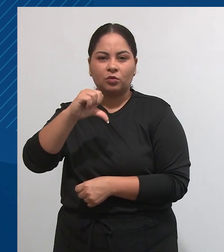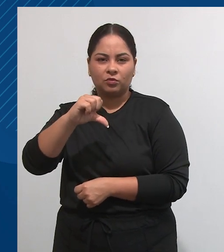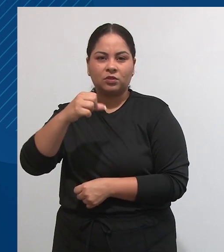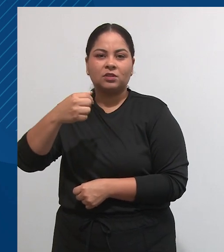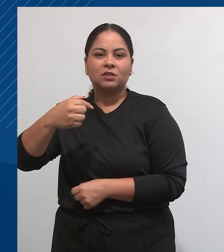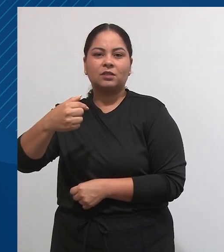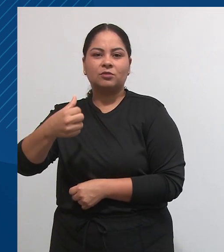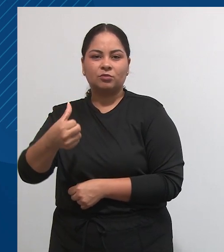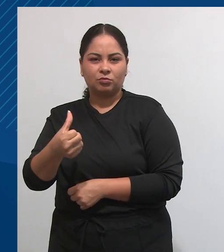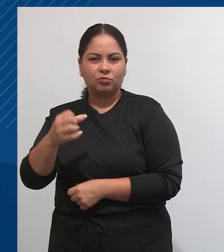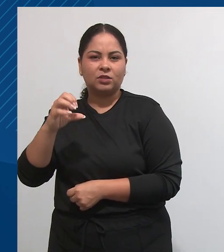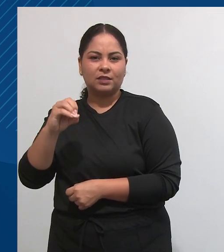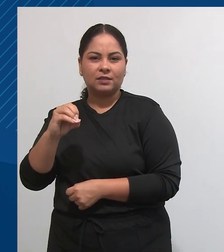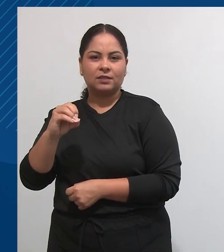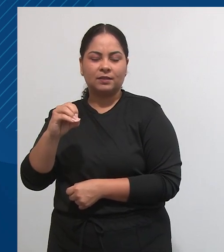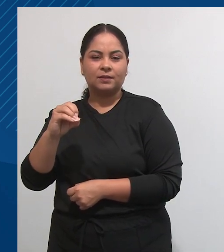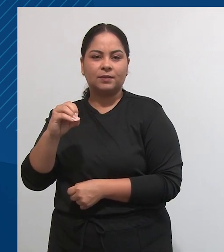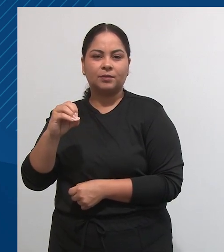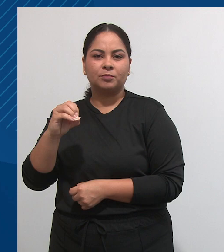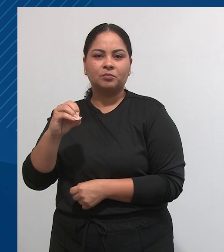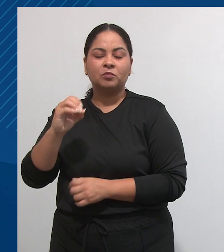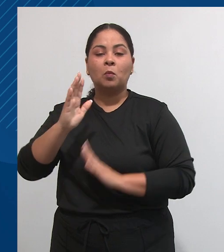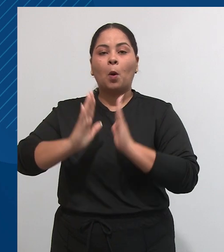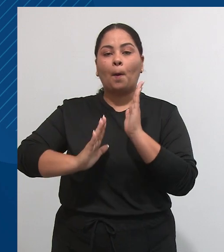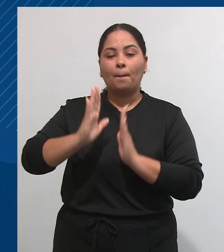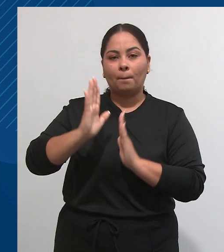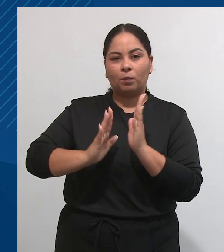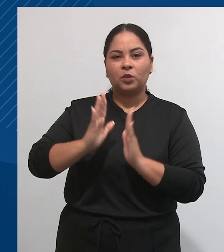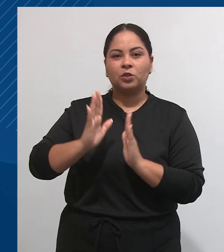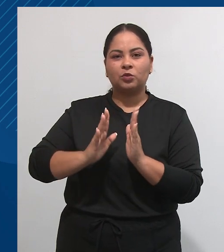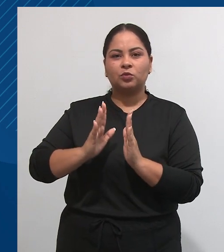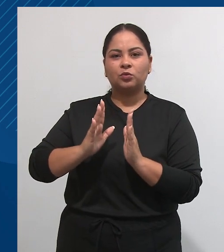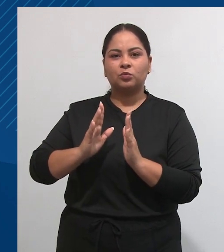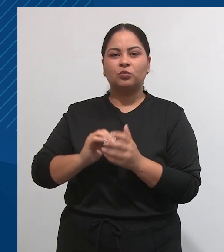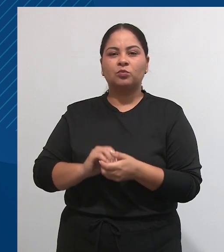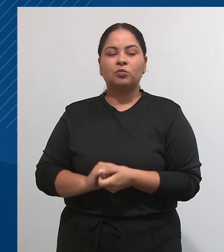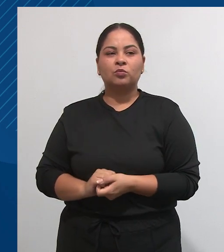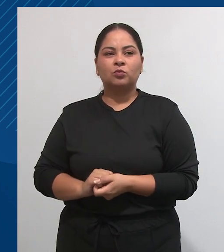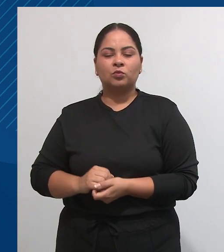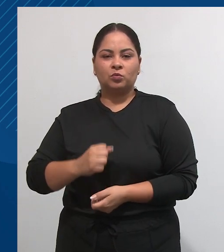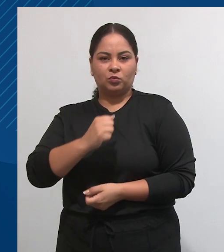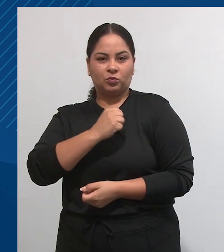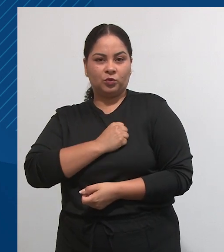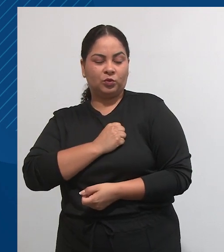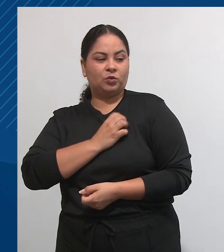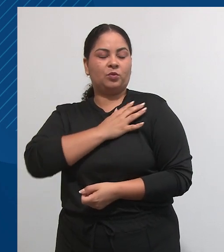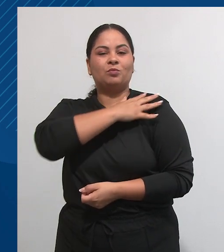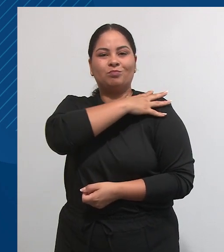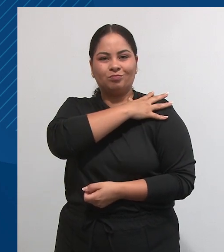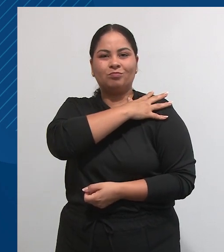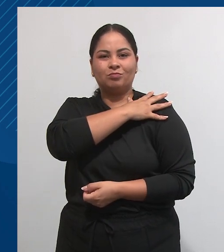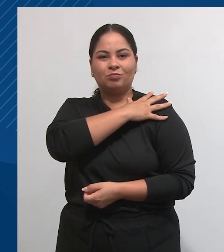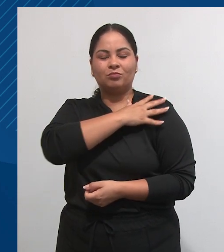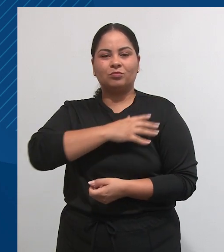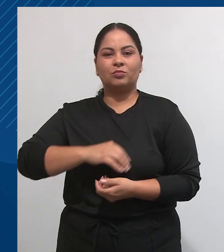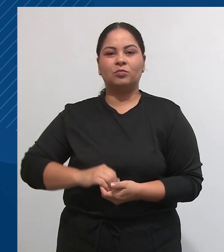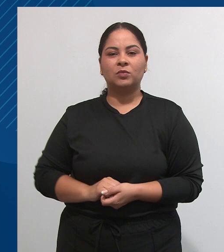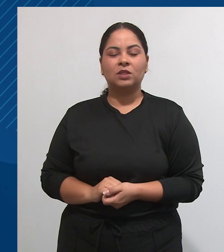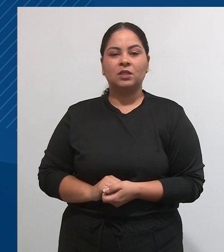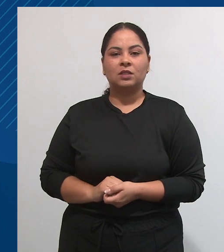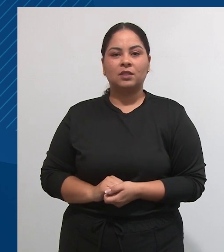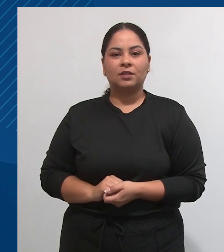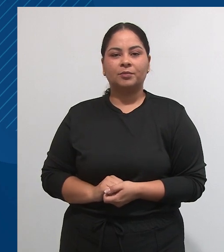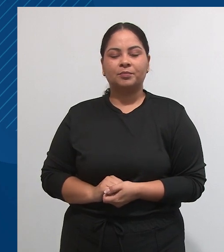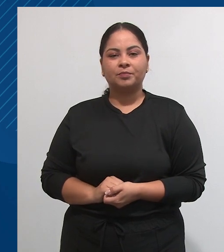1960 a 1970, né, é um período também da ditadura militar ainda, né? E aí esse projeto de integração